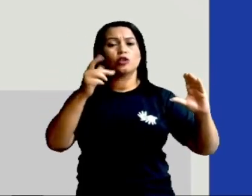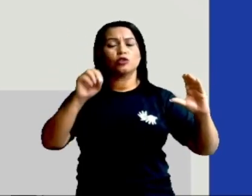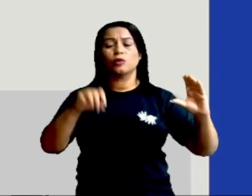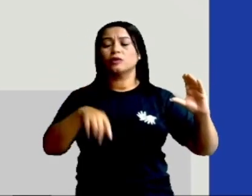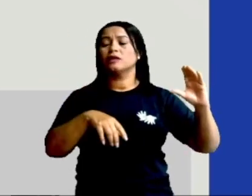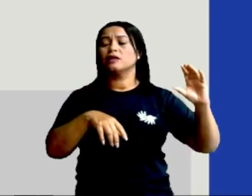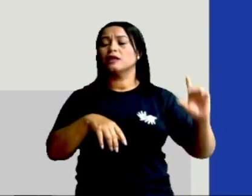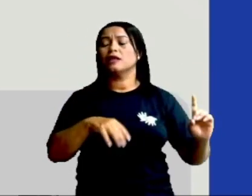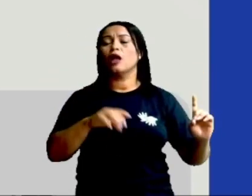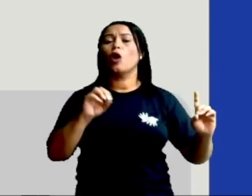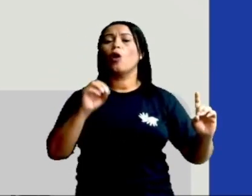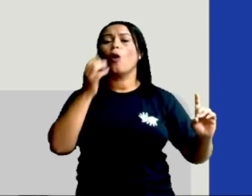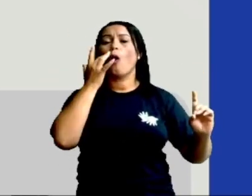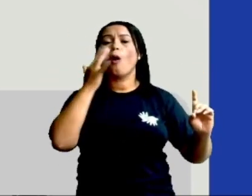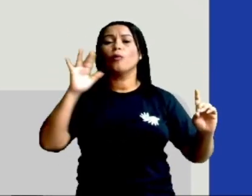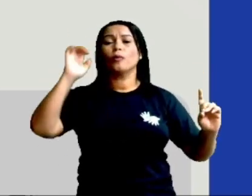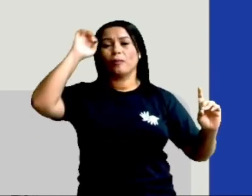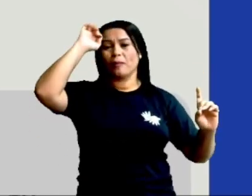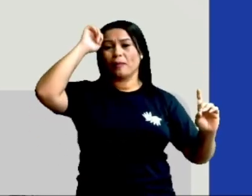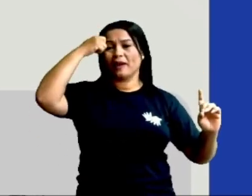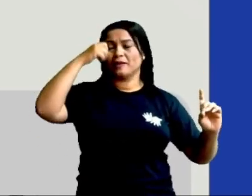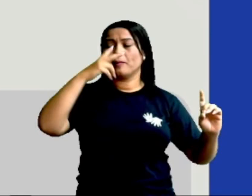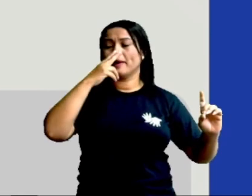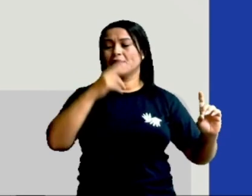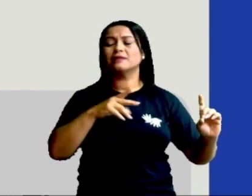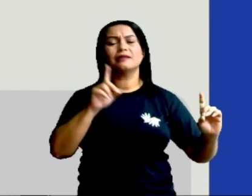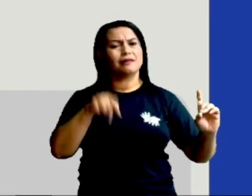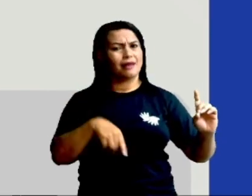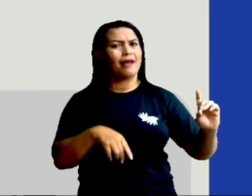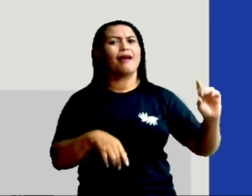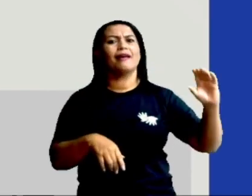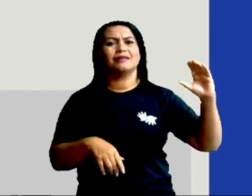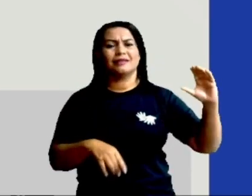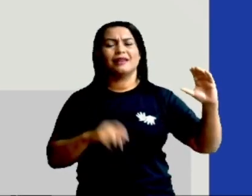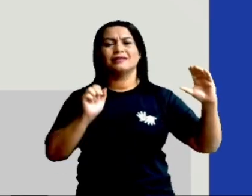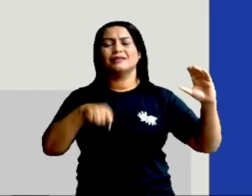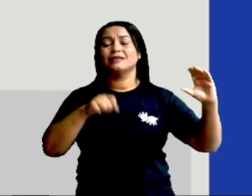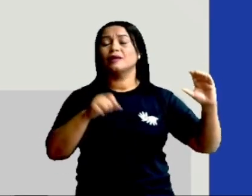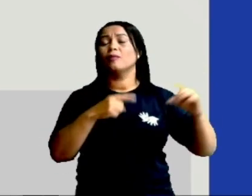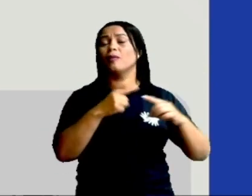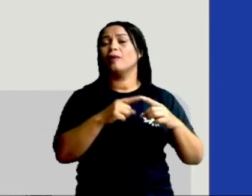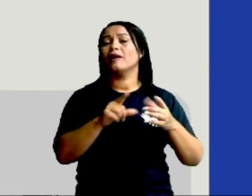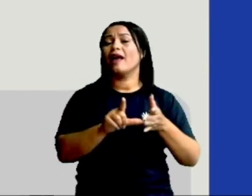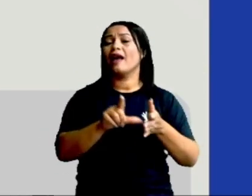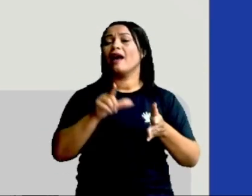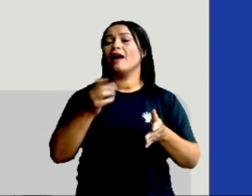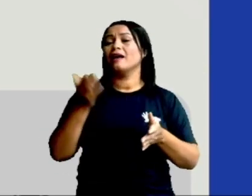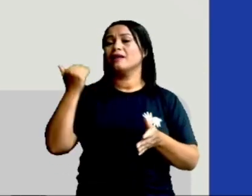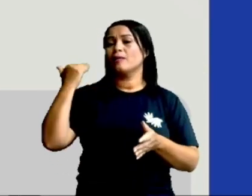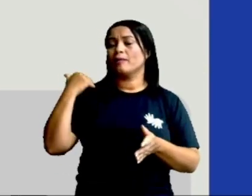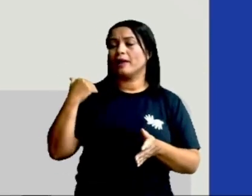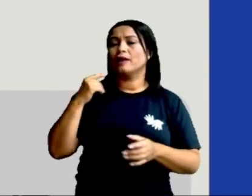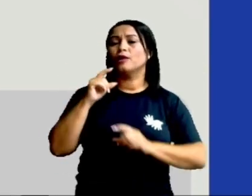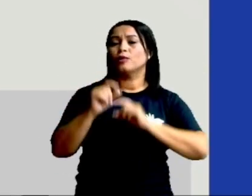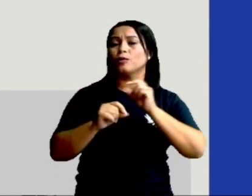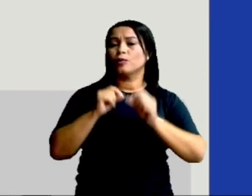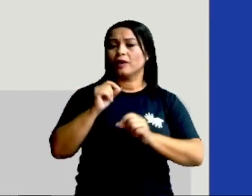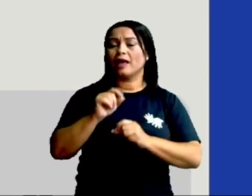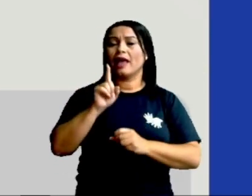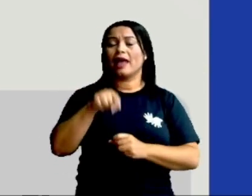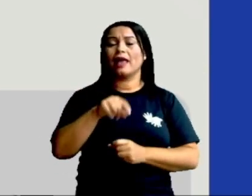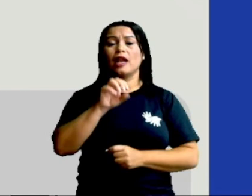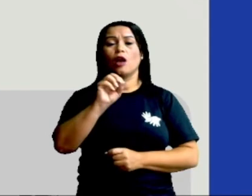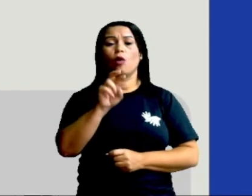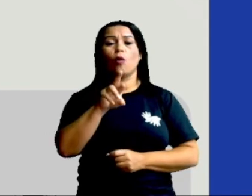Ouro Preto O que é Belo Horizonte Gene anteriormente é um tempo atrás era